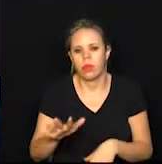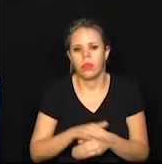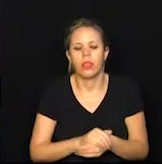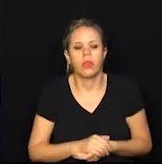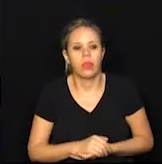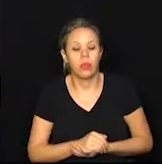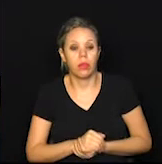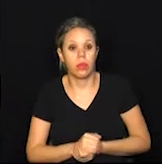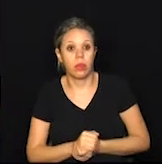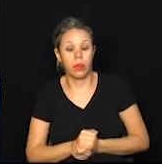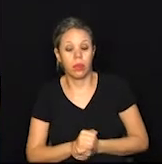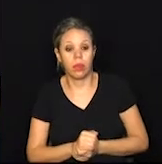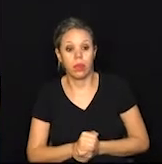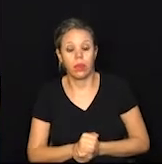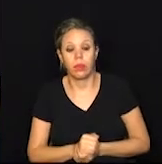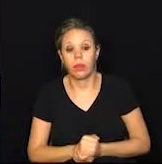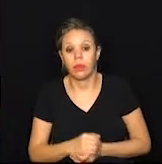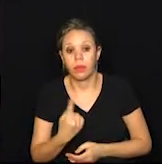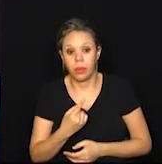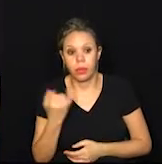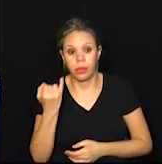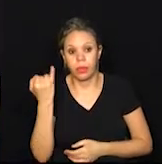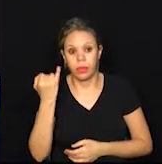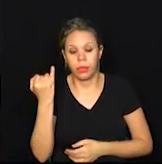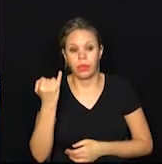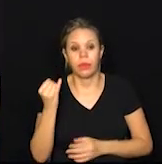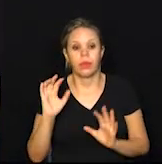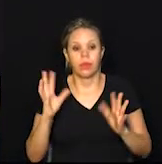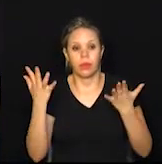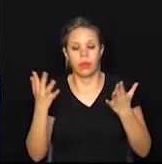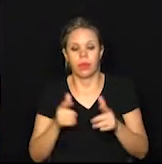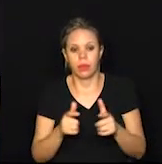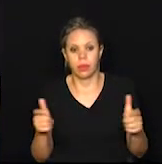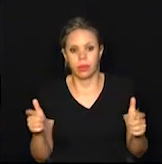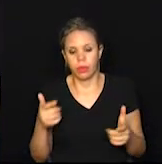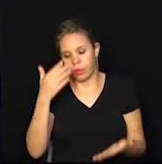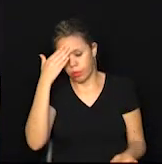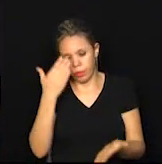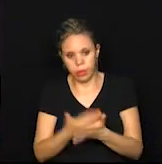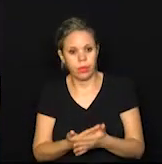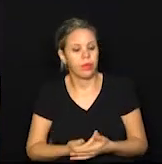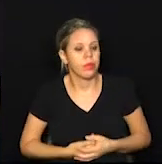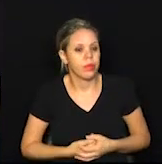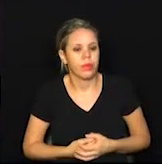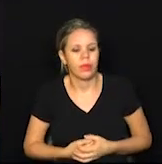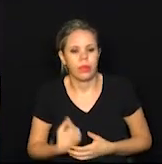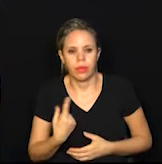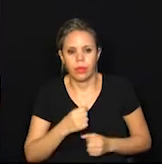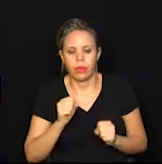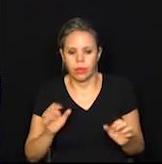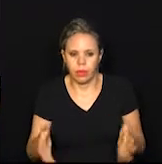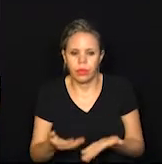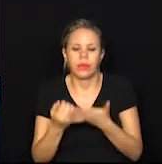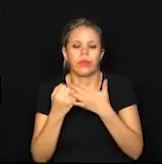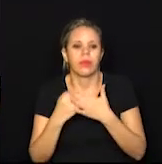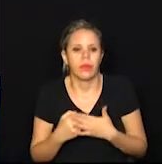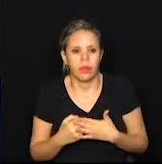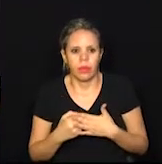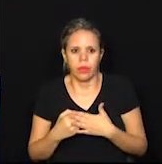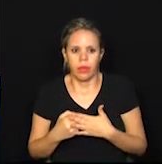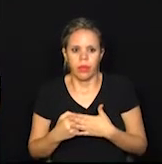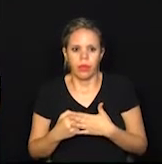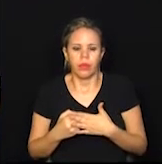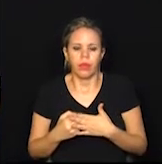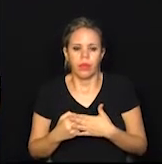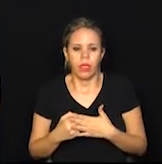sabe que a importância desse evento é tão grande que acredito que a gente possa incentivá-lo e assim